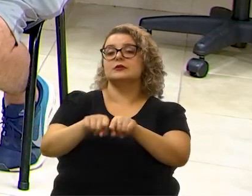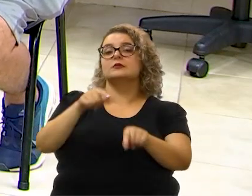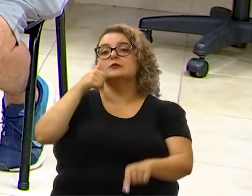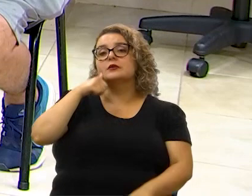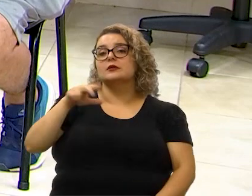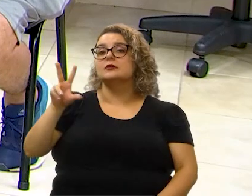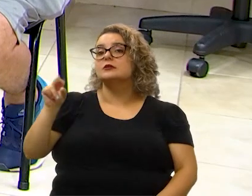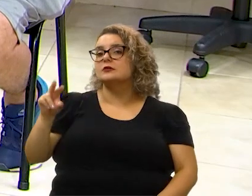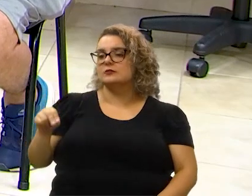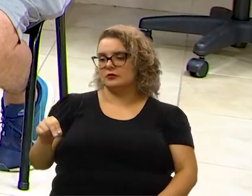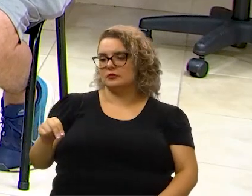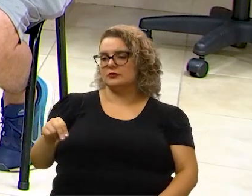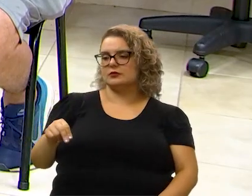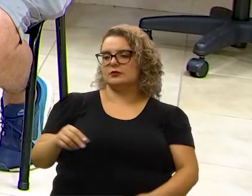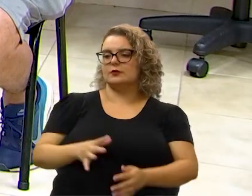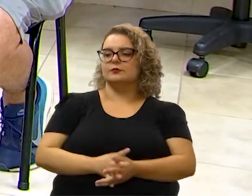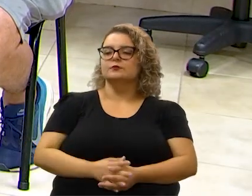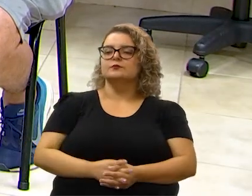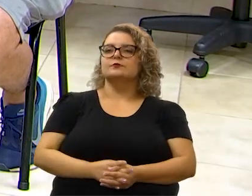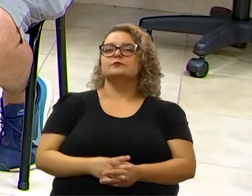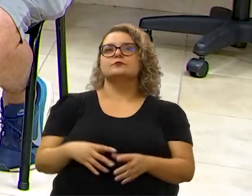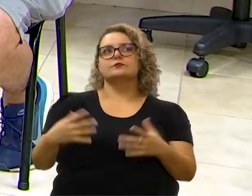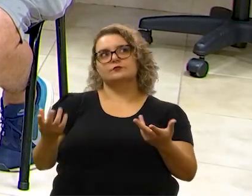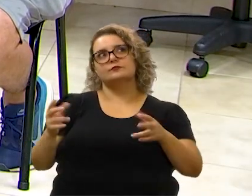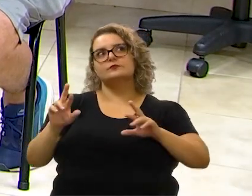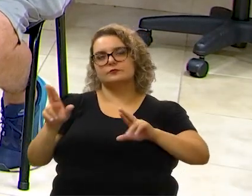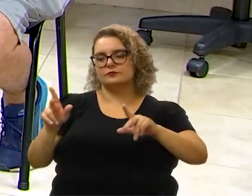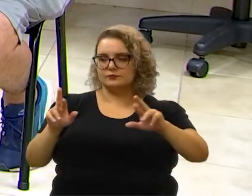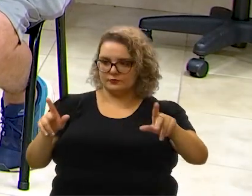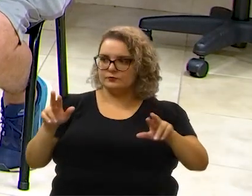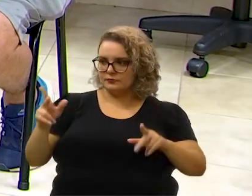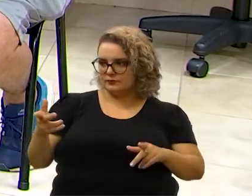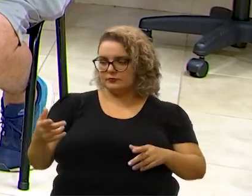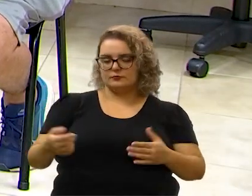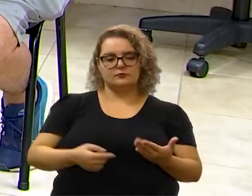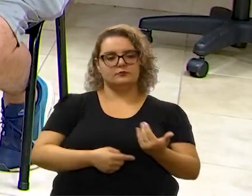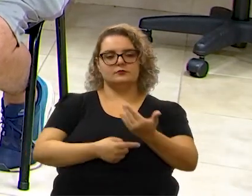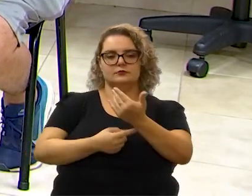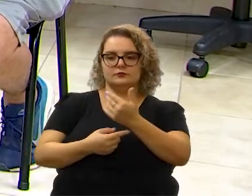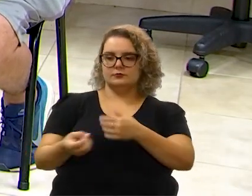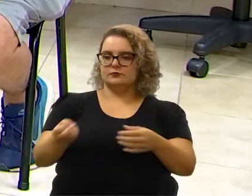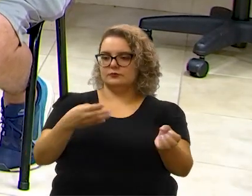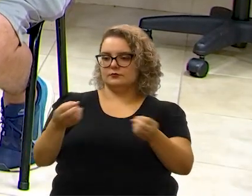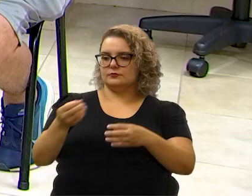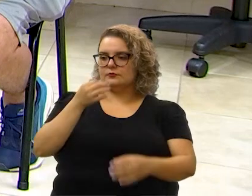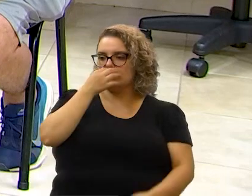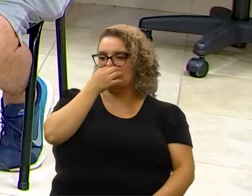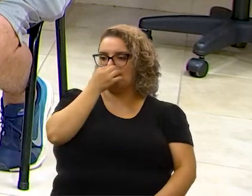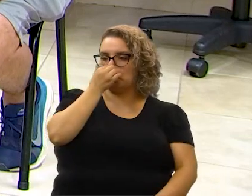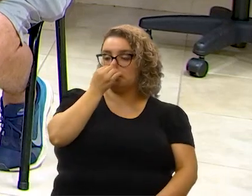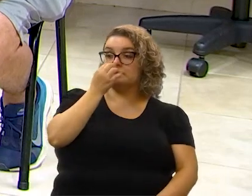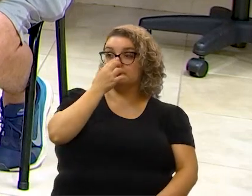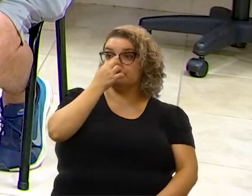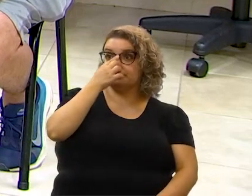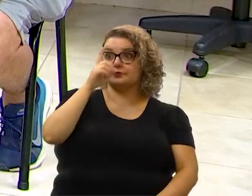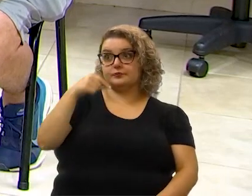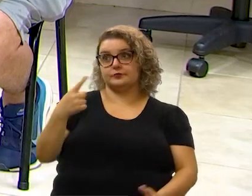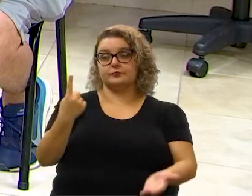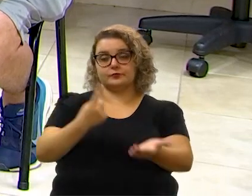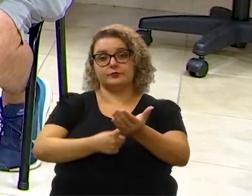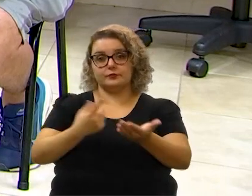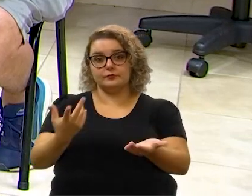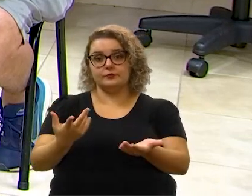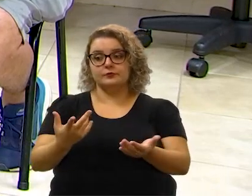avós. Bom, a questão das diferenças, a questão da tecnologia dos brinquedos atuais, né, foi uma questão muito